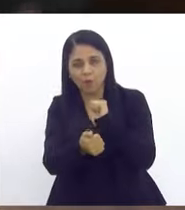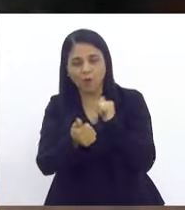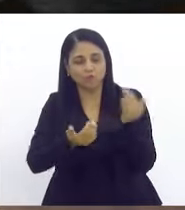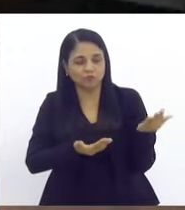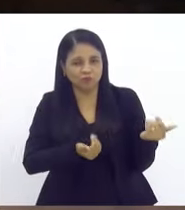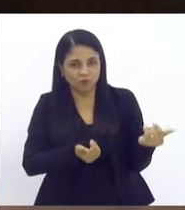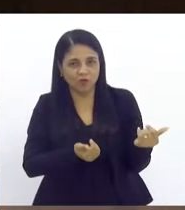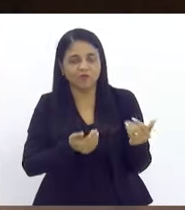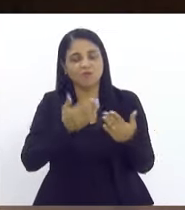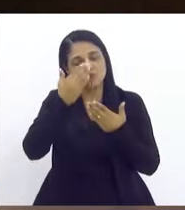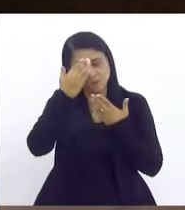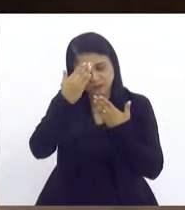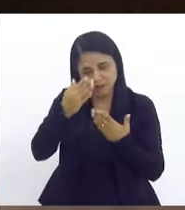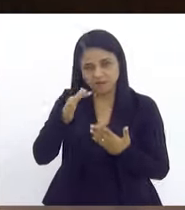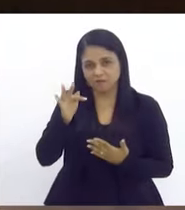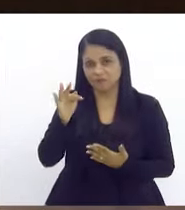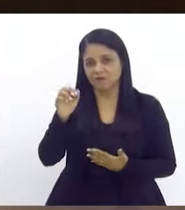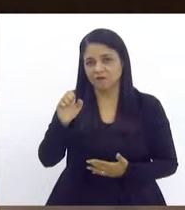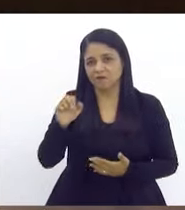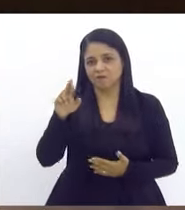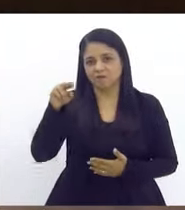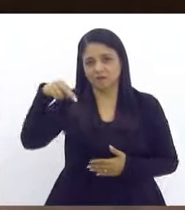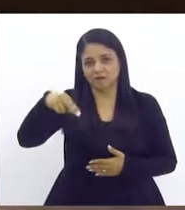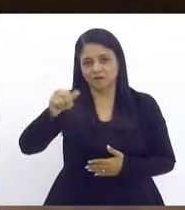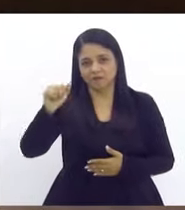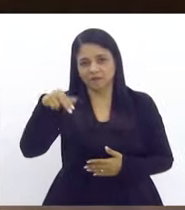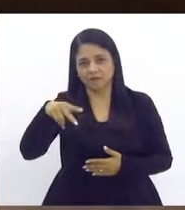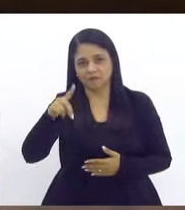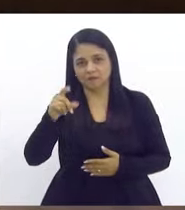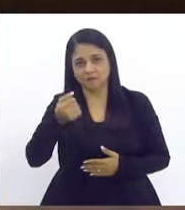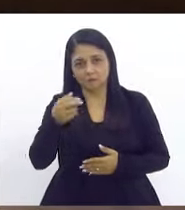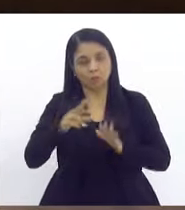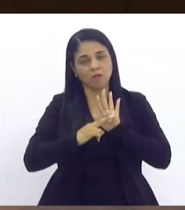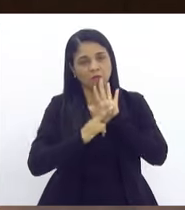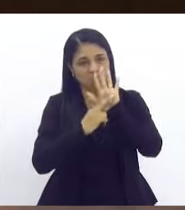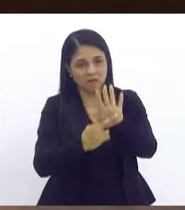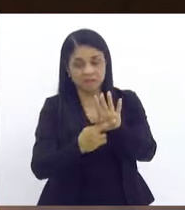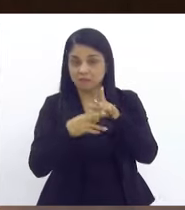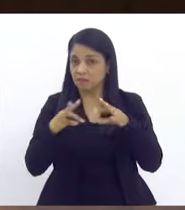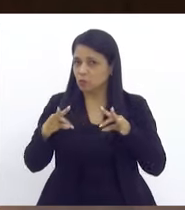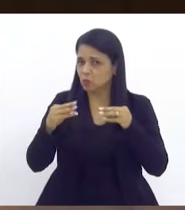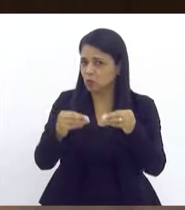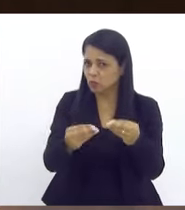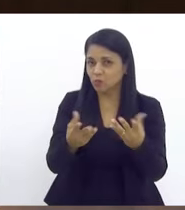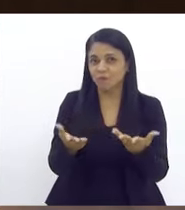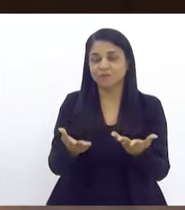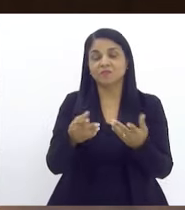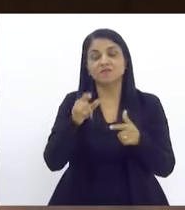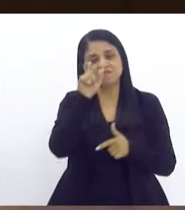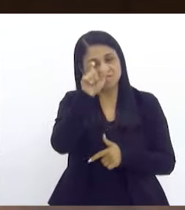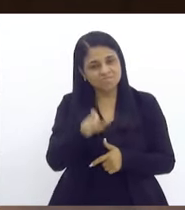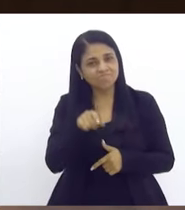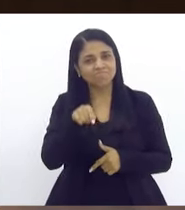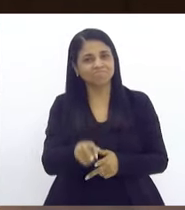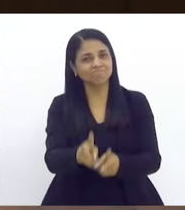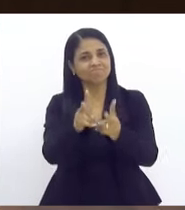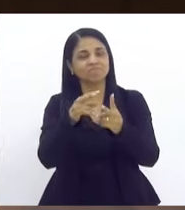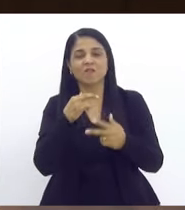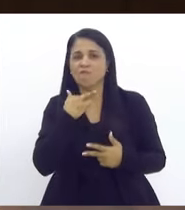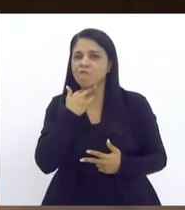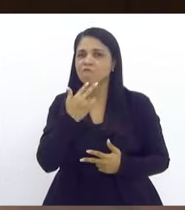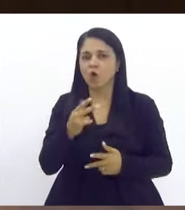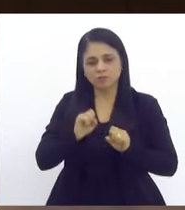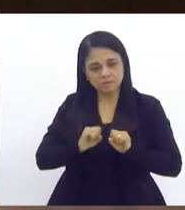obrigada, Fernandão, por você representar tudo isso que você representa e por você ser sempre uma voz